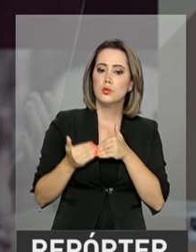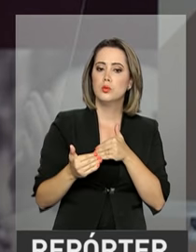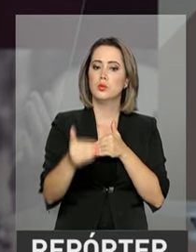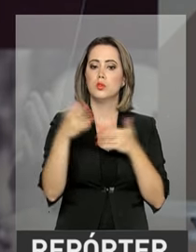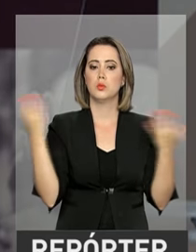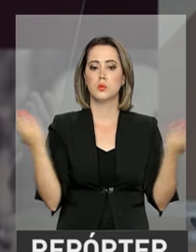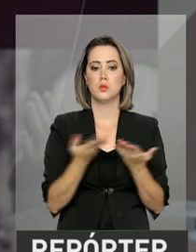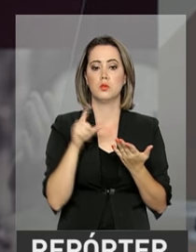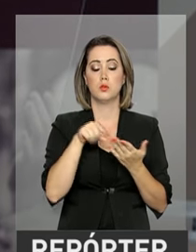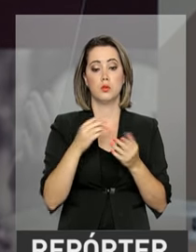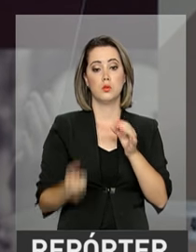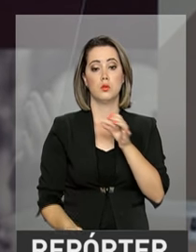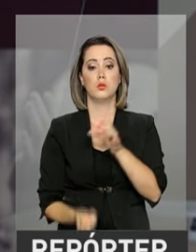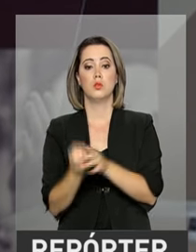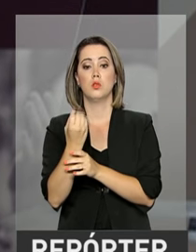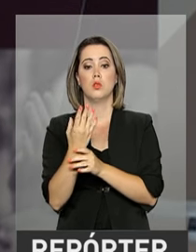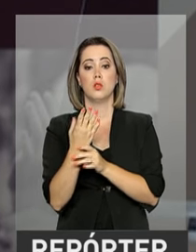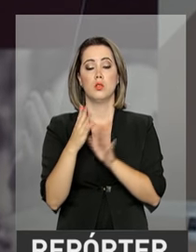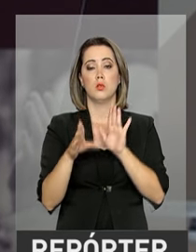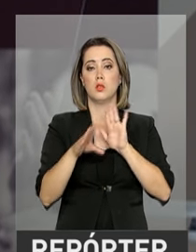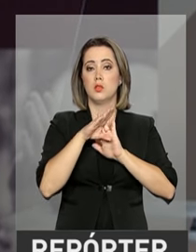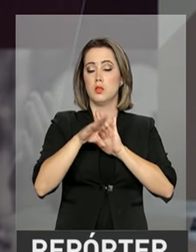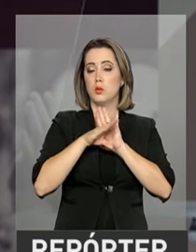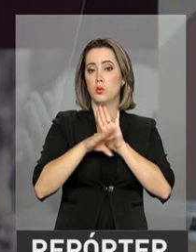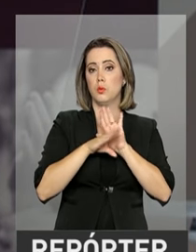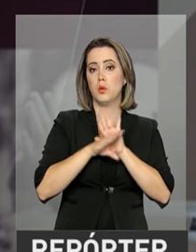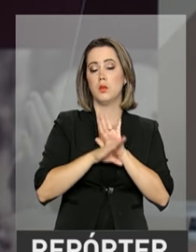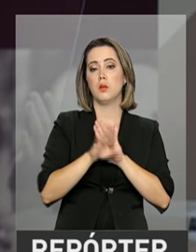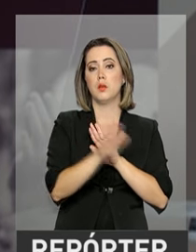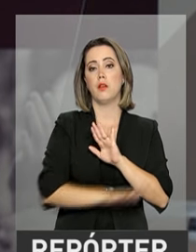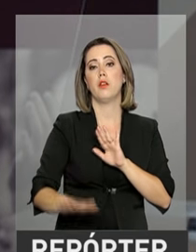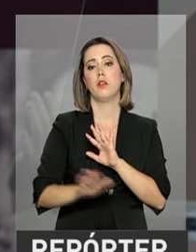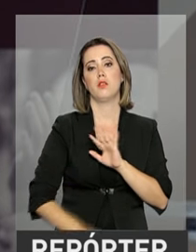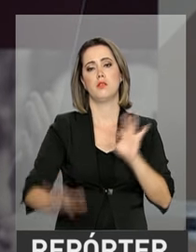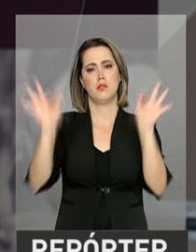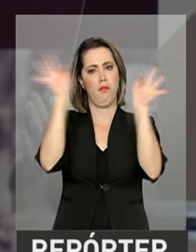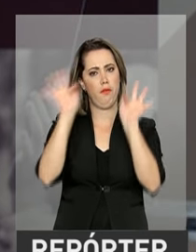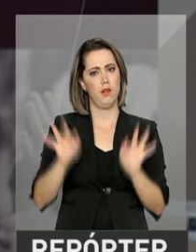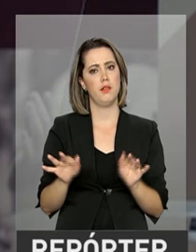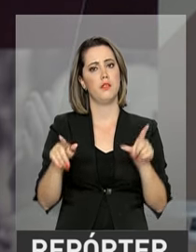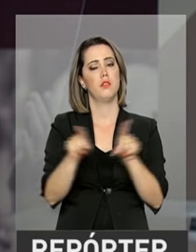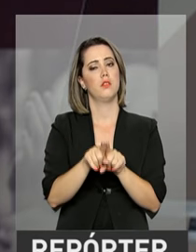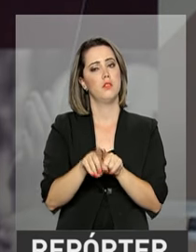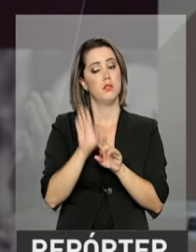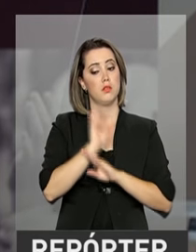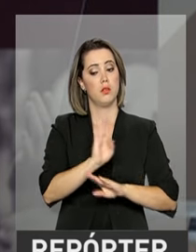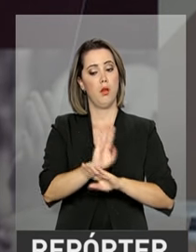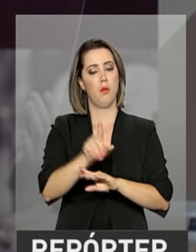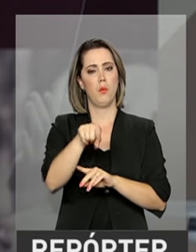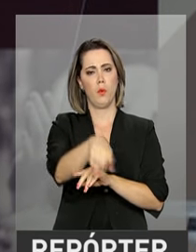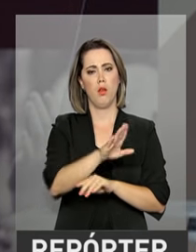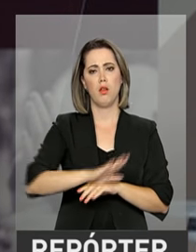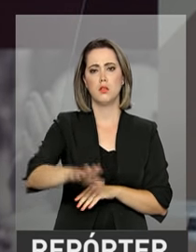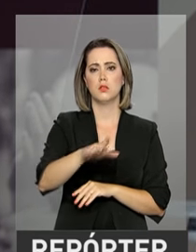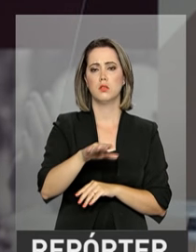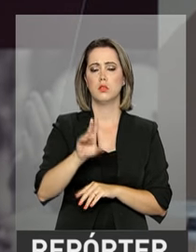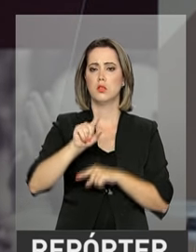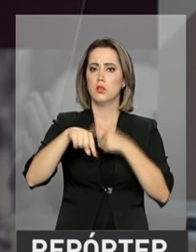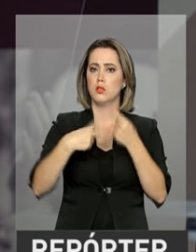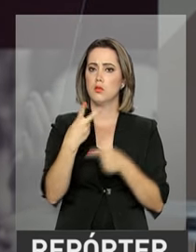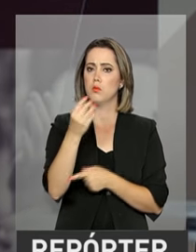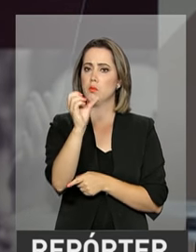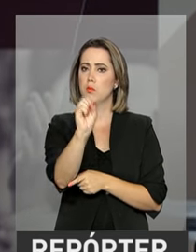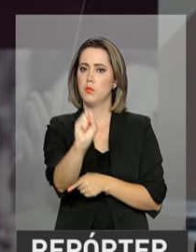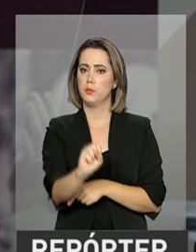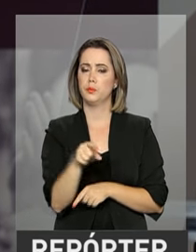trilhar com o Criança Feliz, programa que assegurará, ao final de 2018, que mais ou